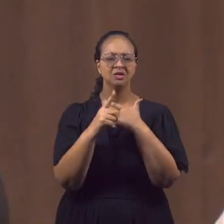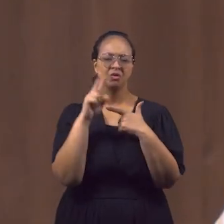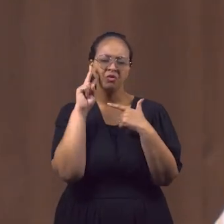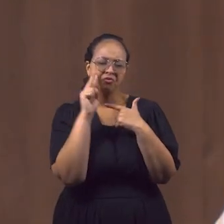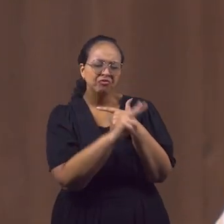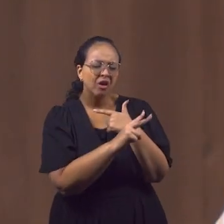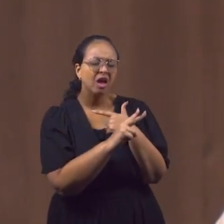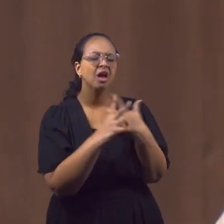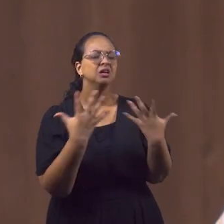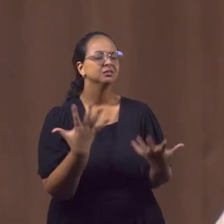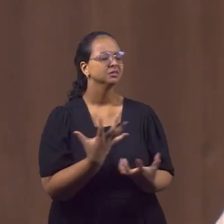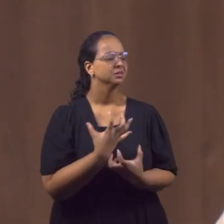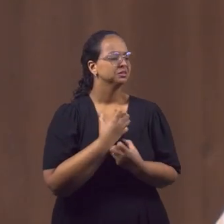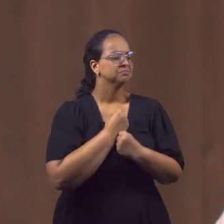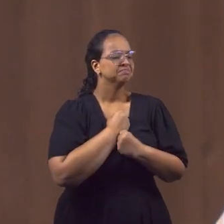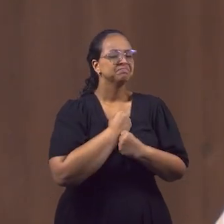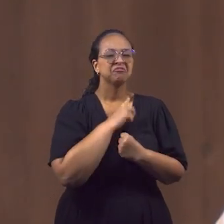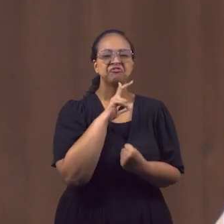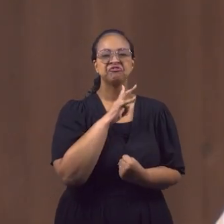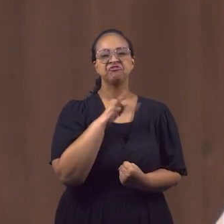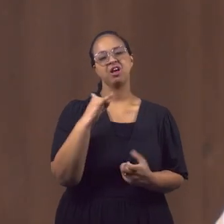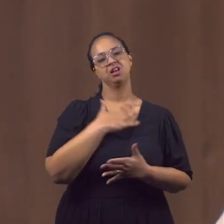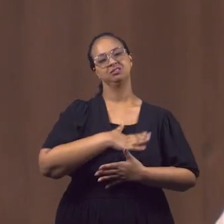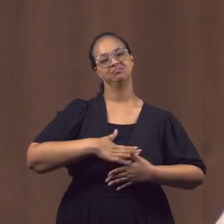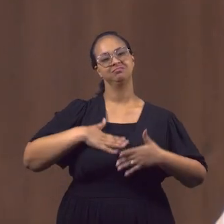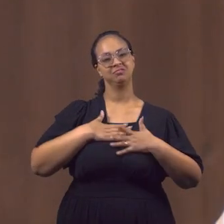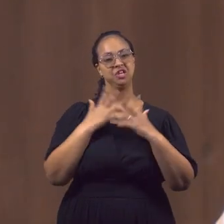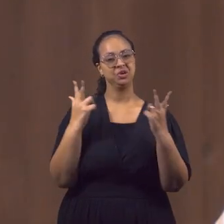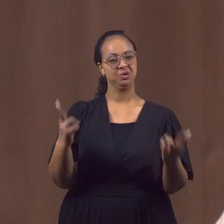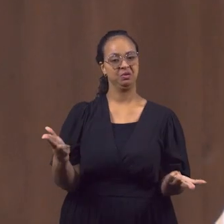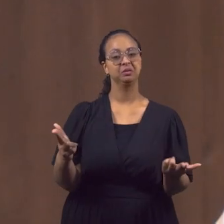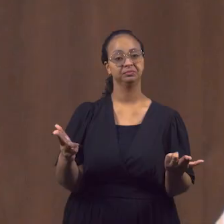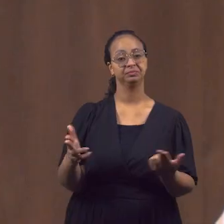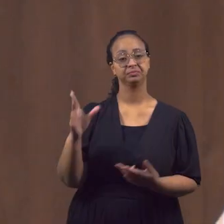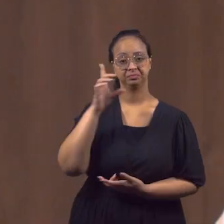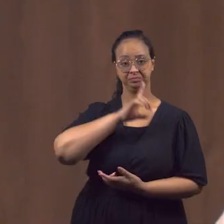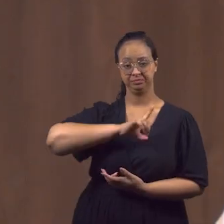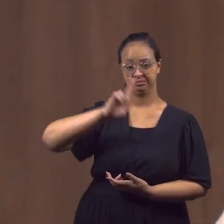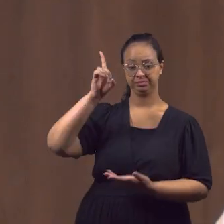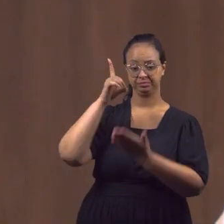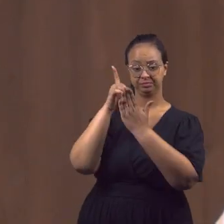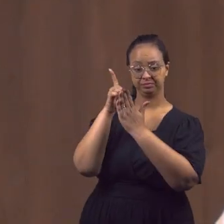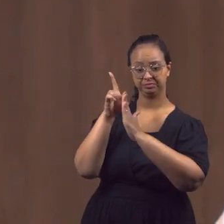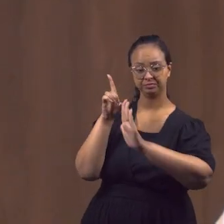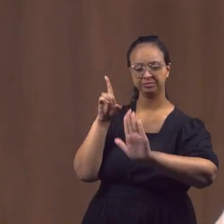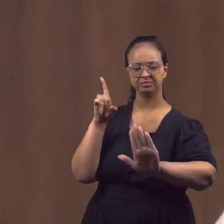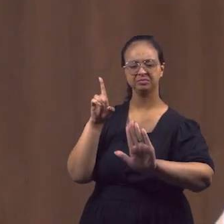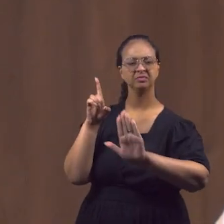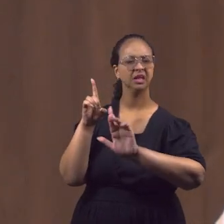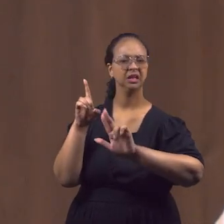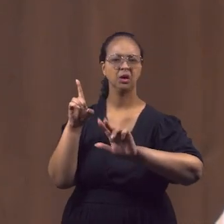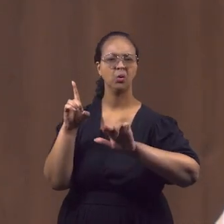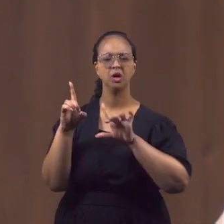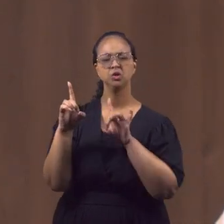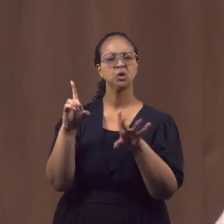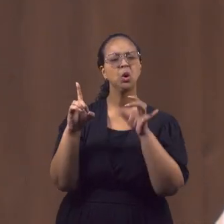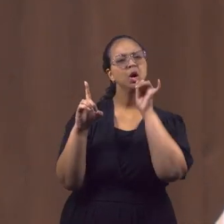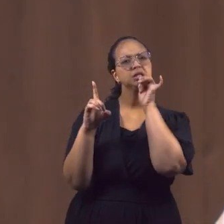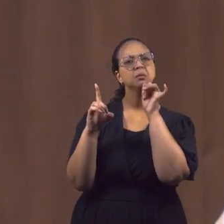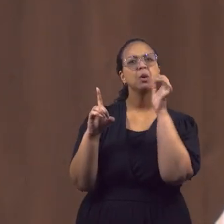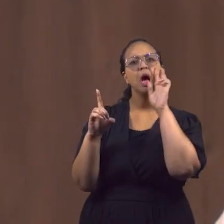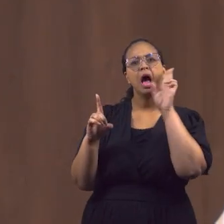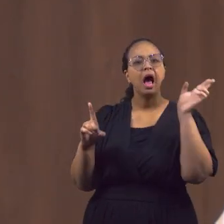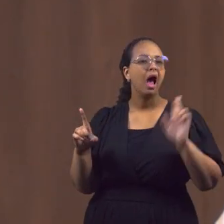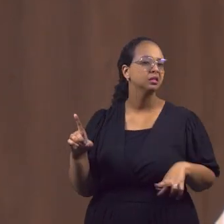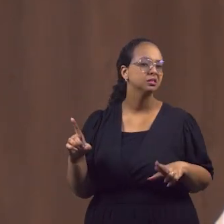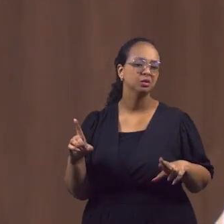se rirá comigo." Então nós vemos que a promessa que Deus faz para a vida do homem, ela não segue a